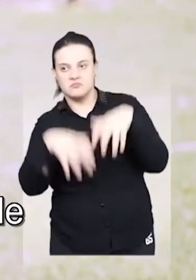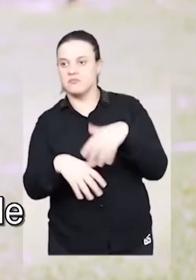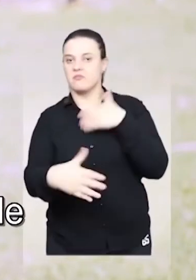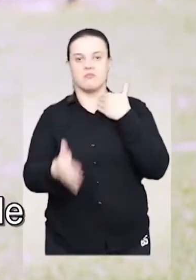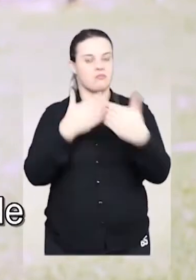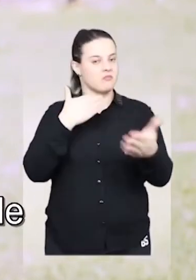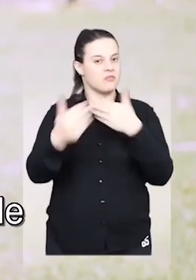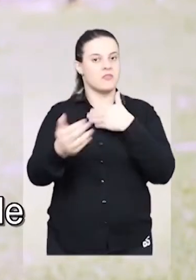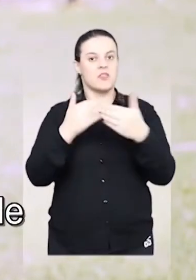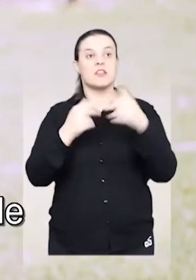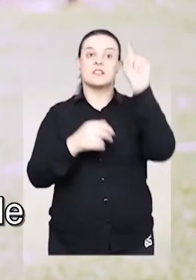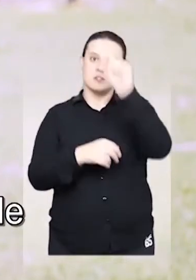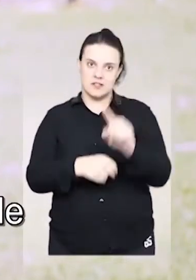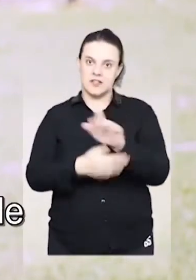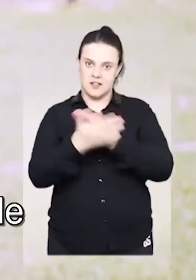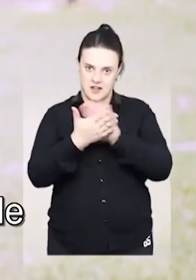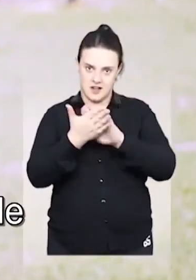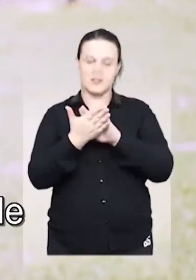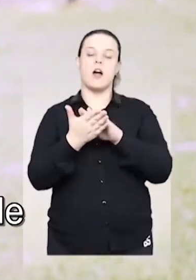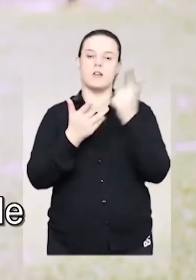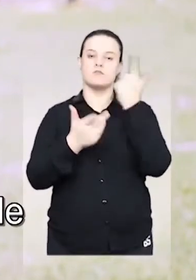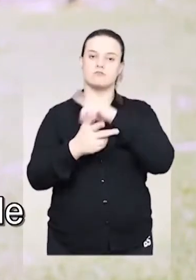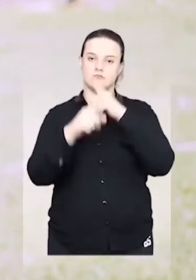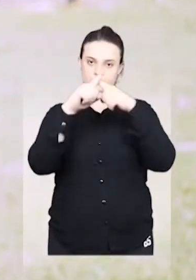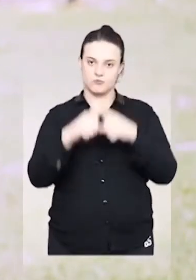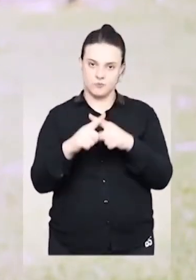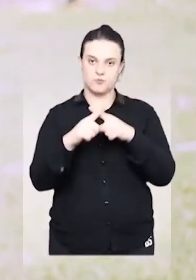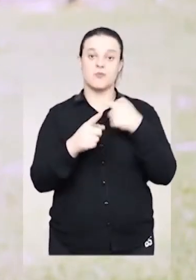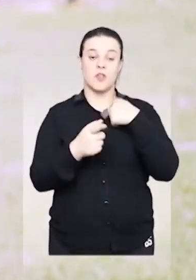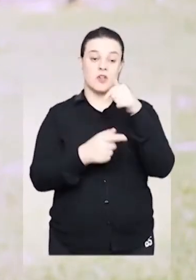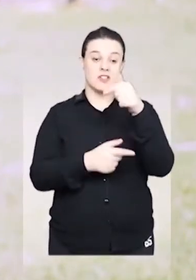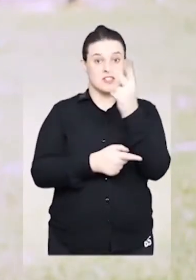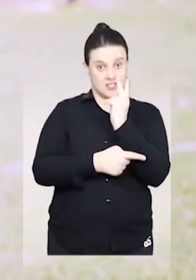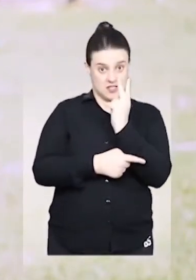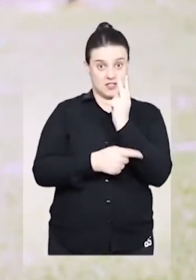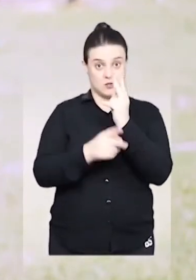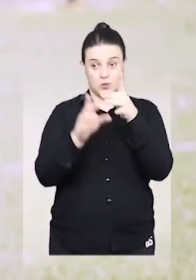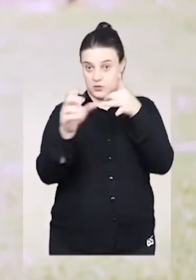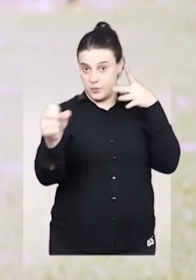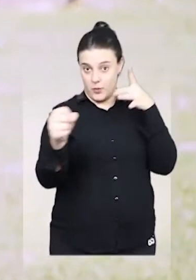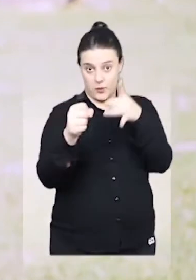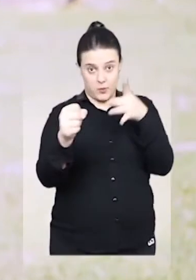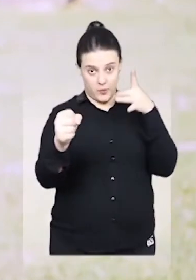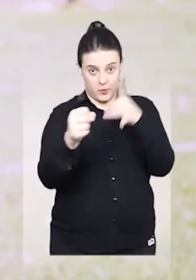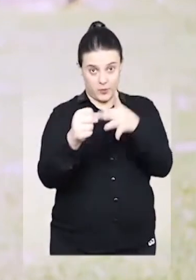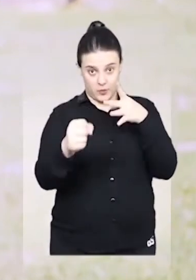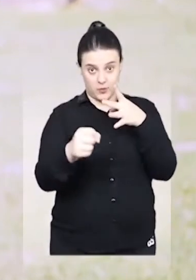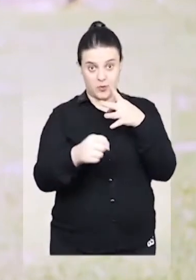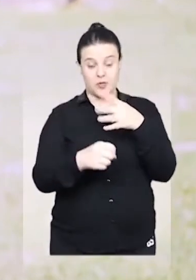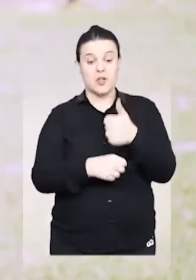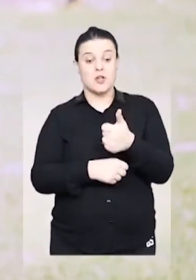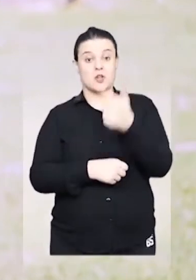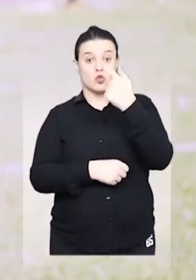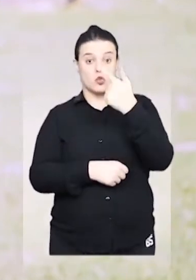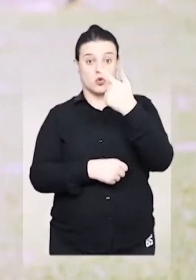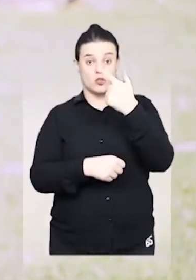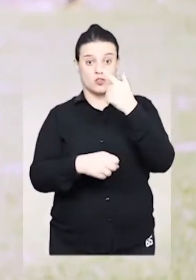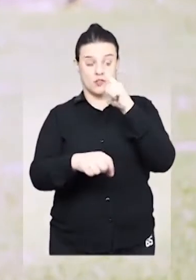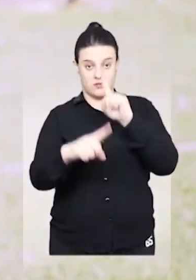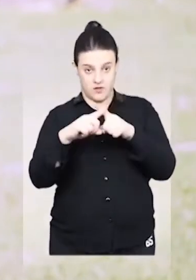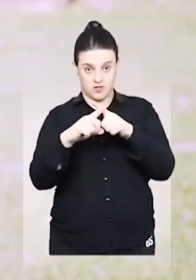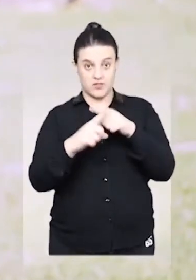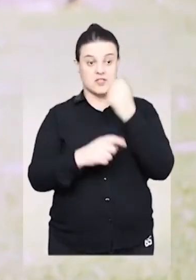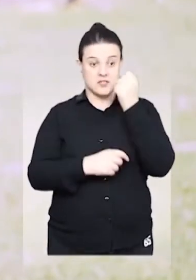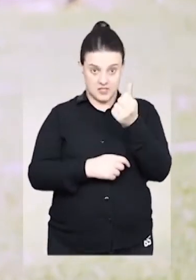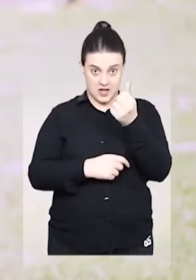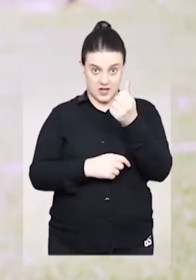de chuva, desde que sem raio, a gente está lá. São essas 72 flechas. A gente atira, então, em 12 séries. Todo mundo